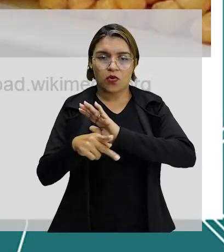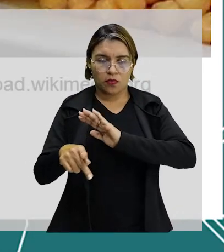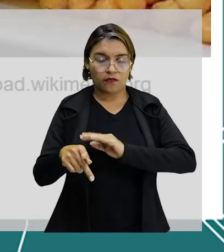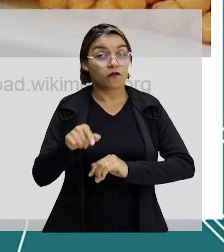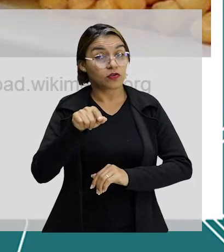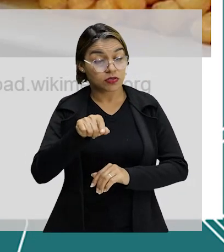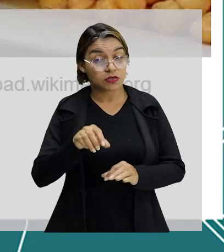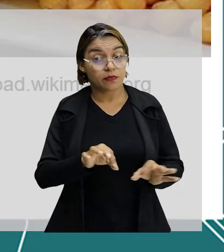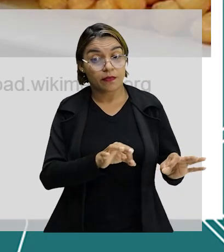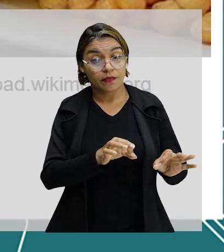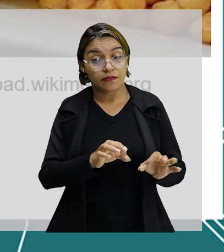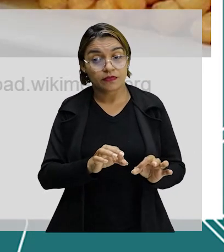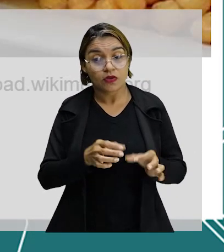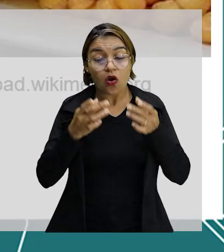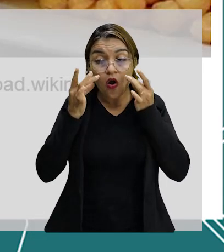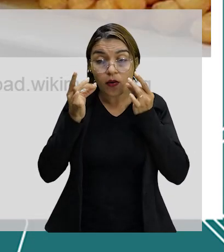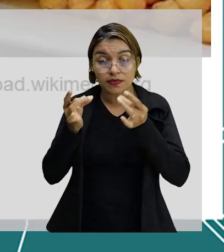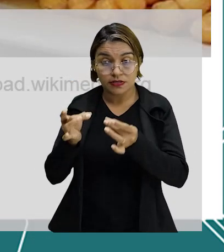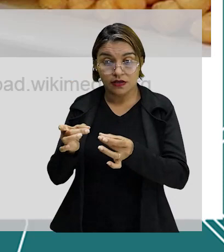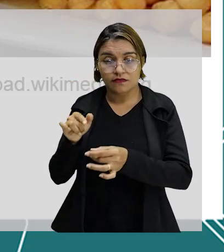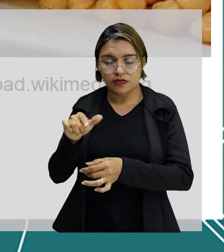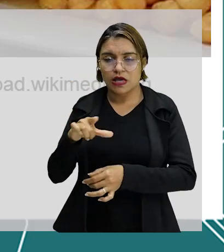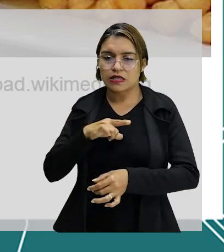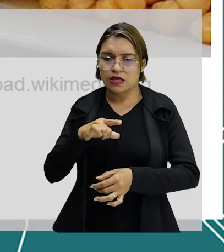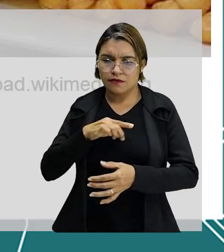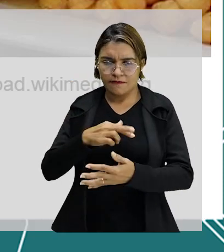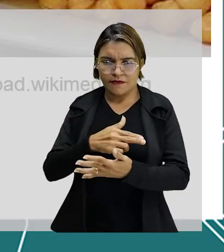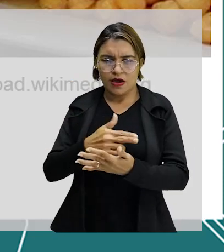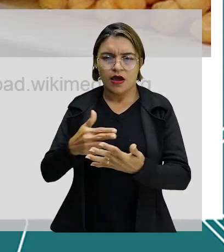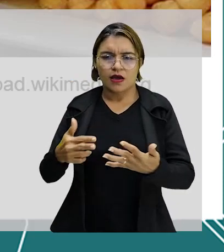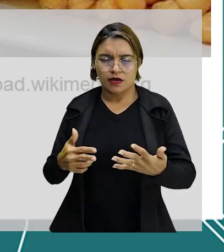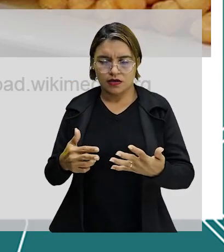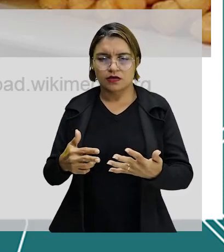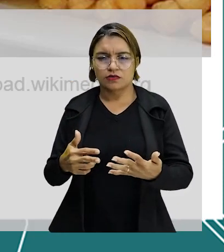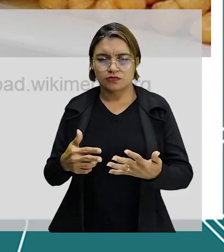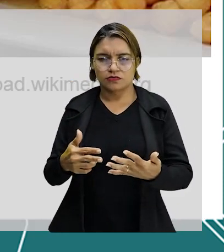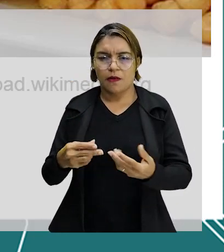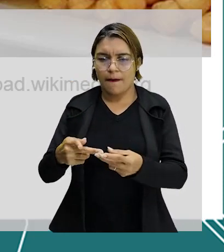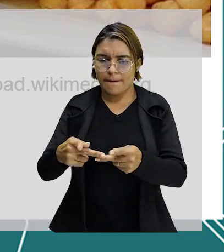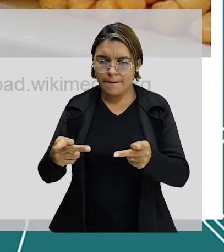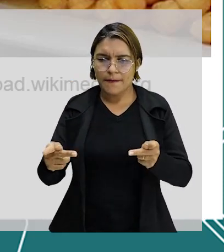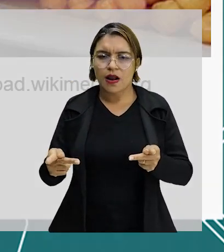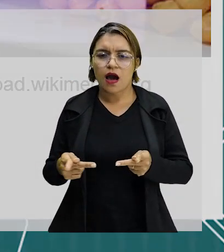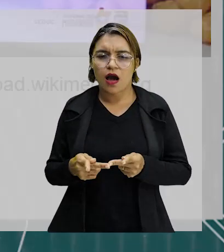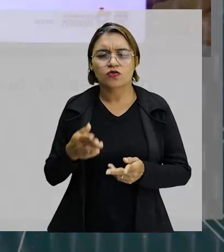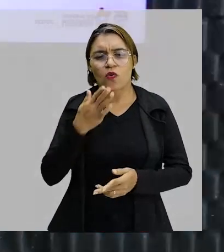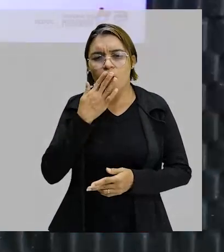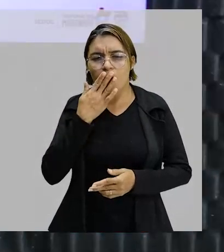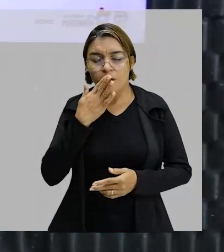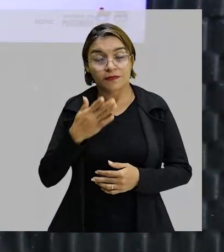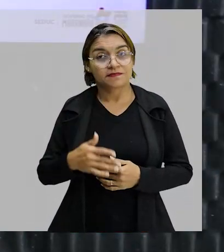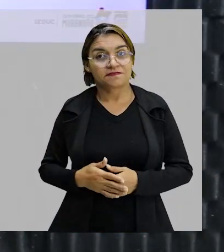que vocês podem observar ali, tem bastante iguaria, são pratos bem coloridos, tá, gente?